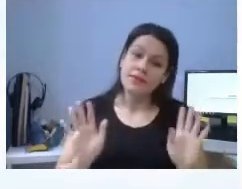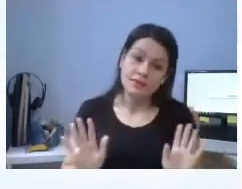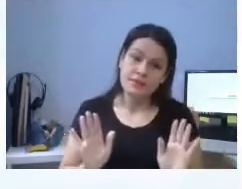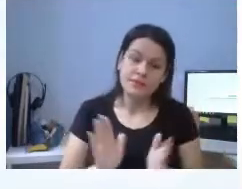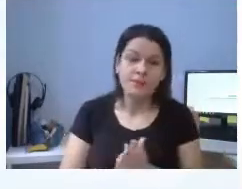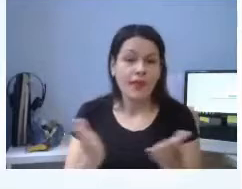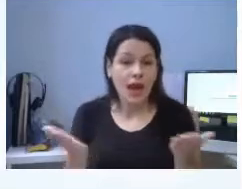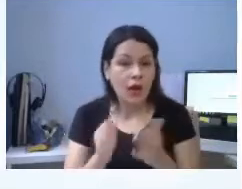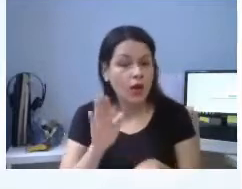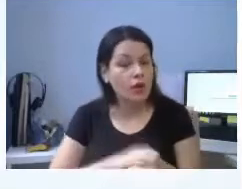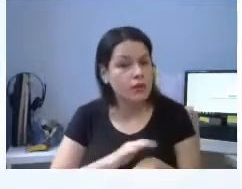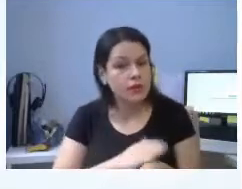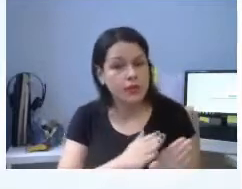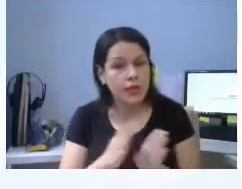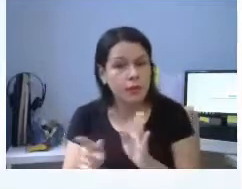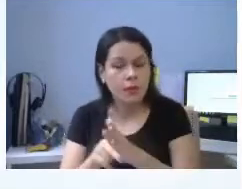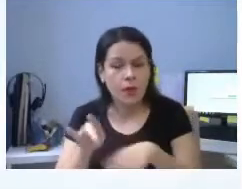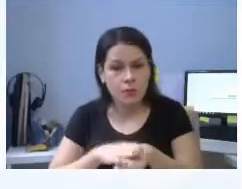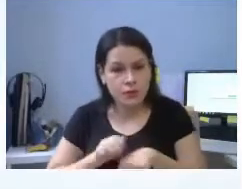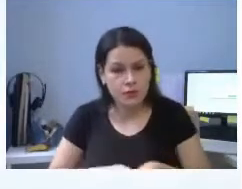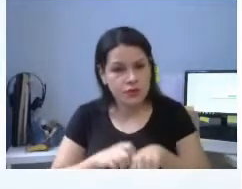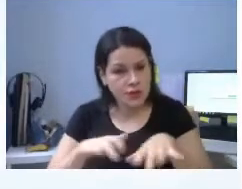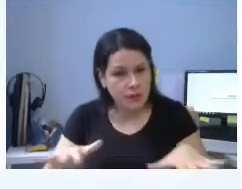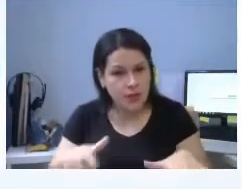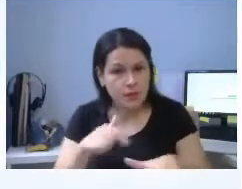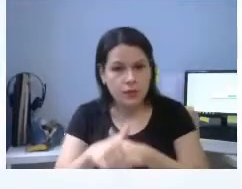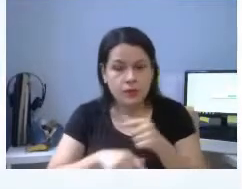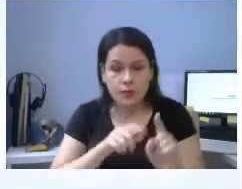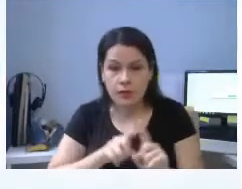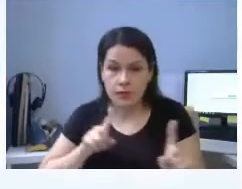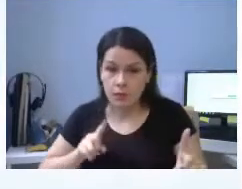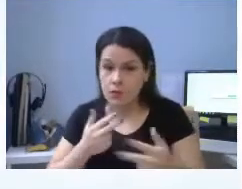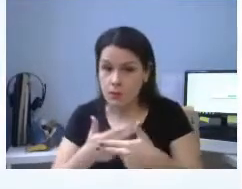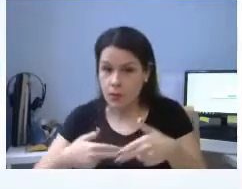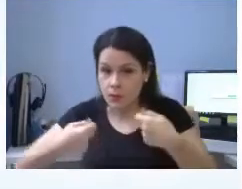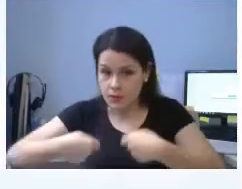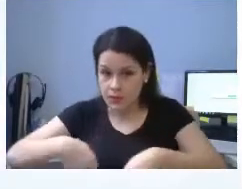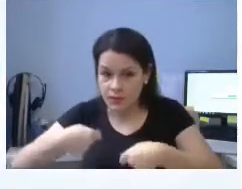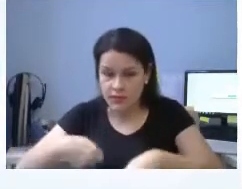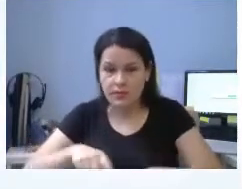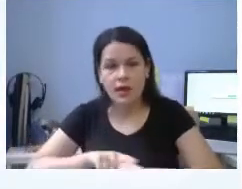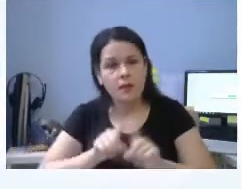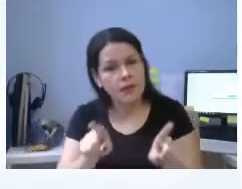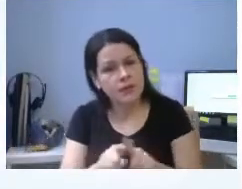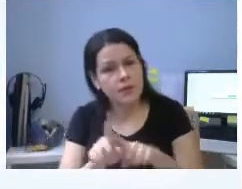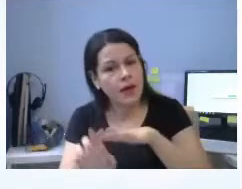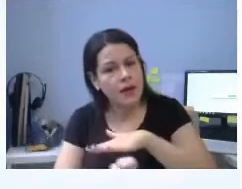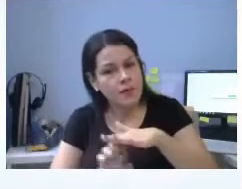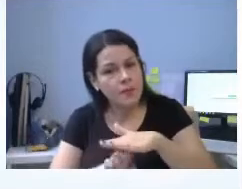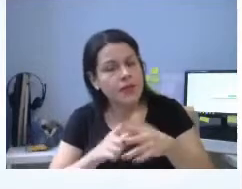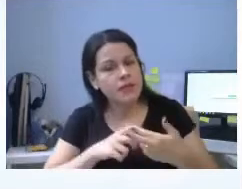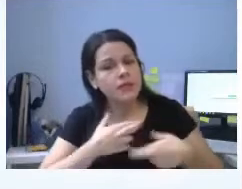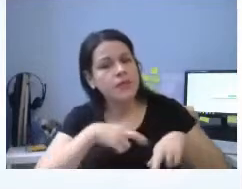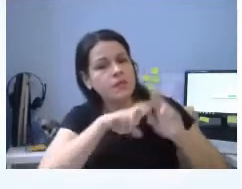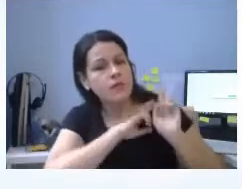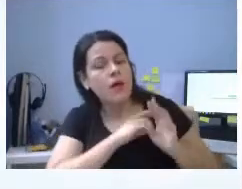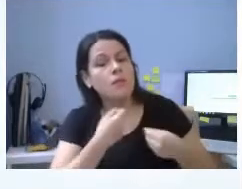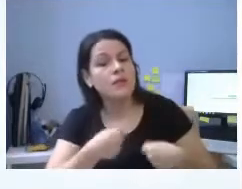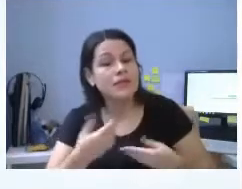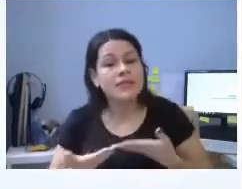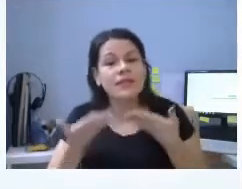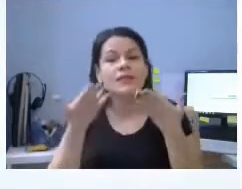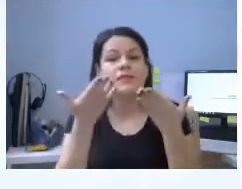na pandemia, o trabalho remoto é algo necessário, mas a empresa ela vai ter que proporcionar, se